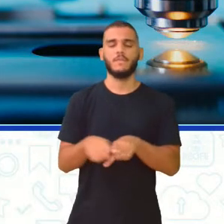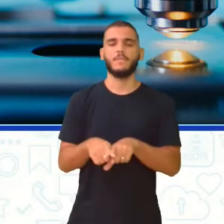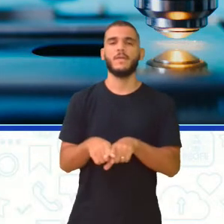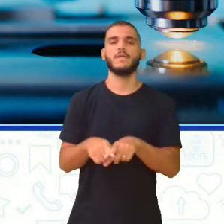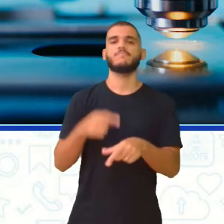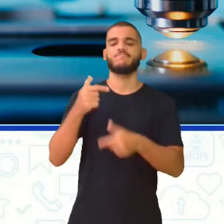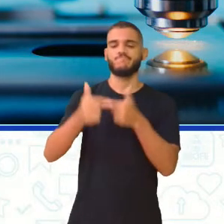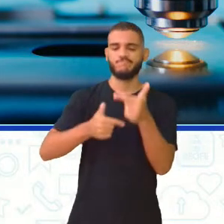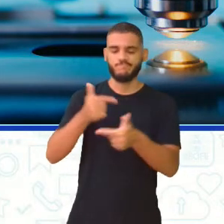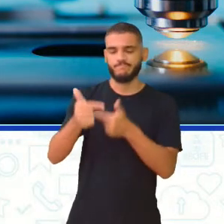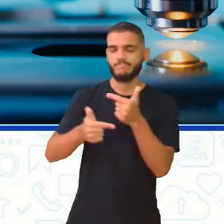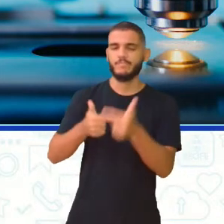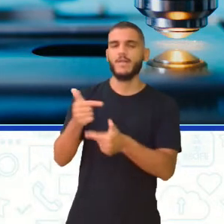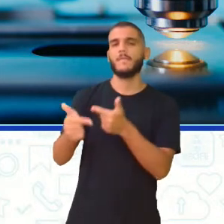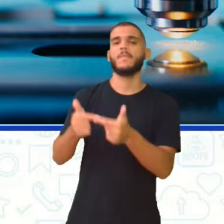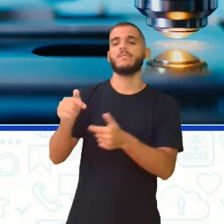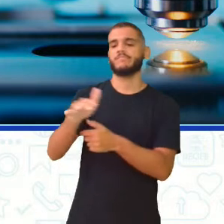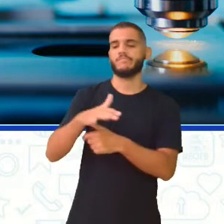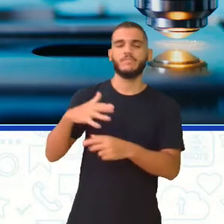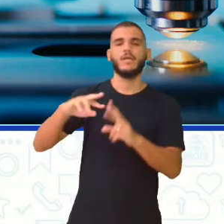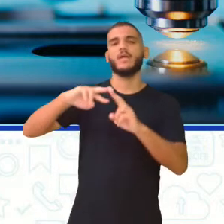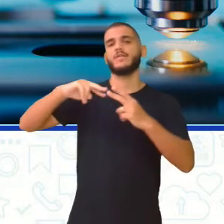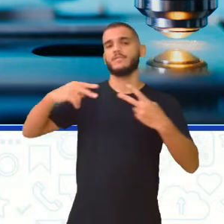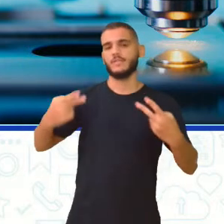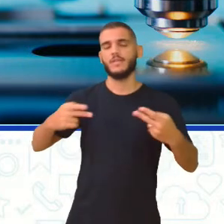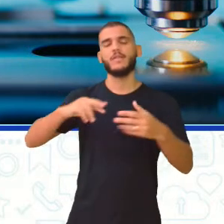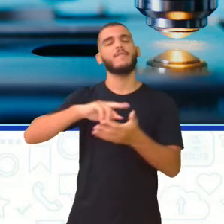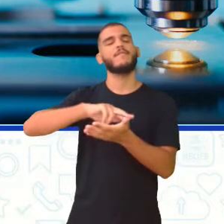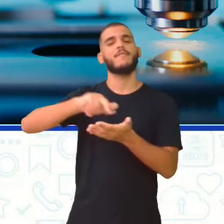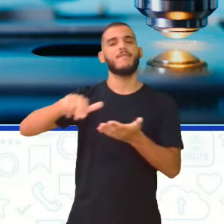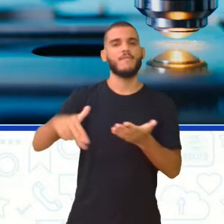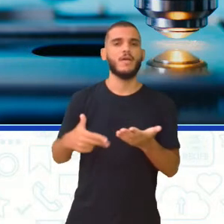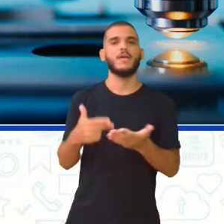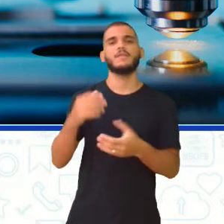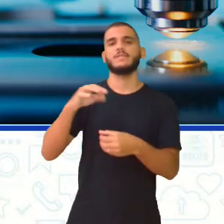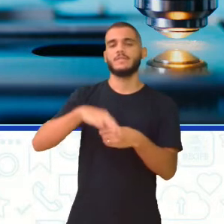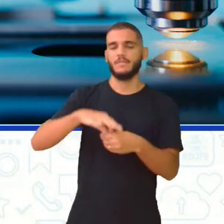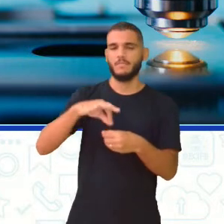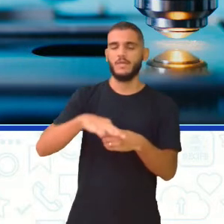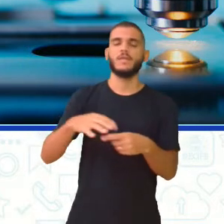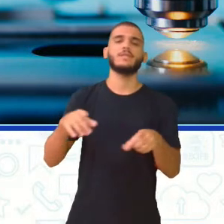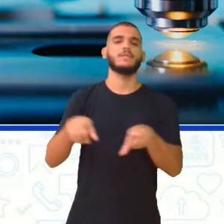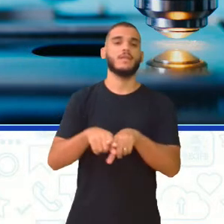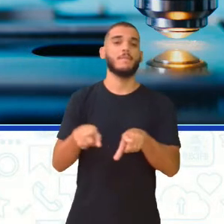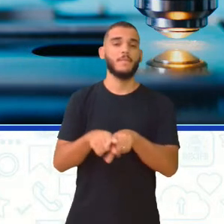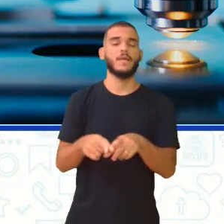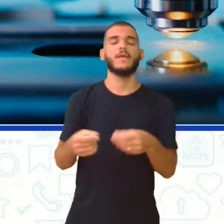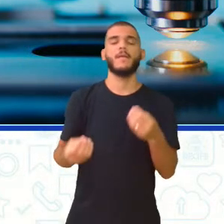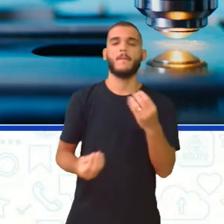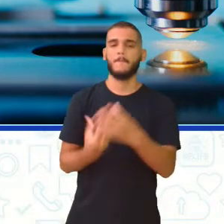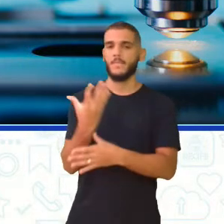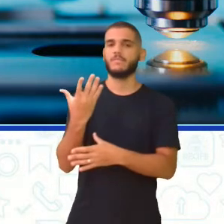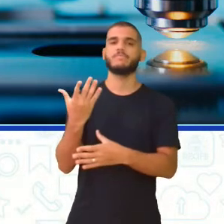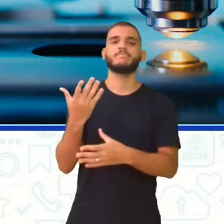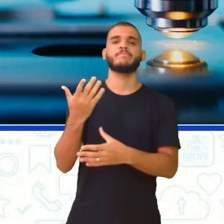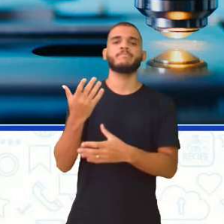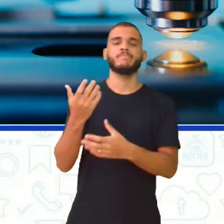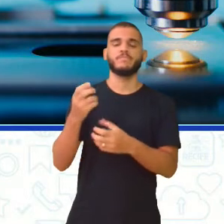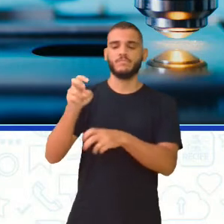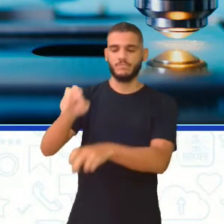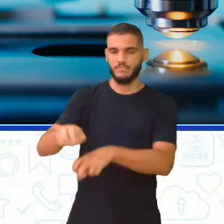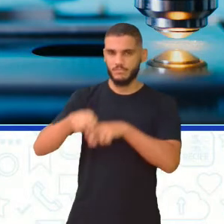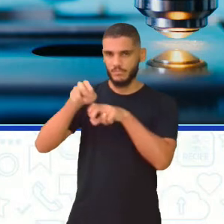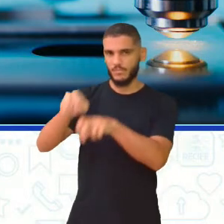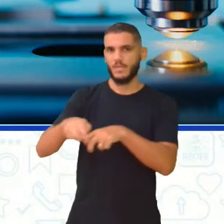esse trabalho, né, dentro da genética de muitas sementes, de muitas produções agrícolas. Ao longo do